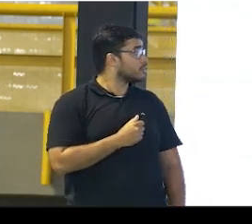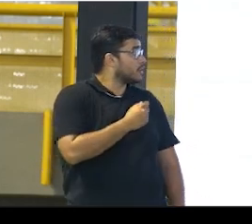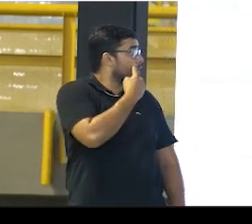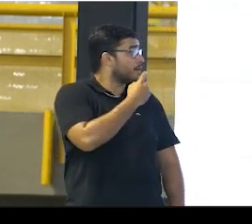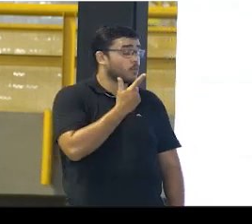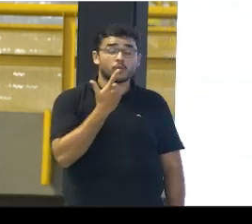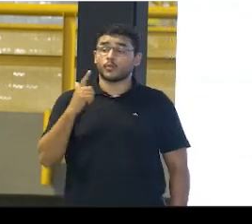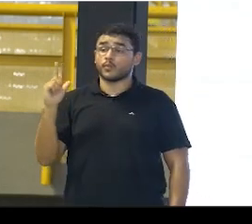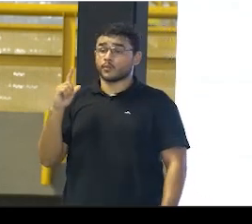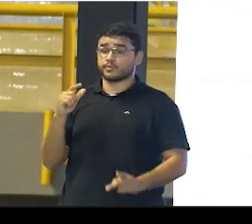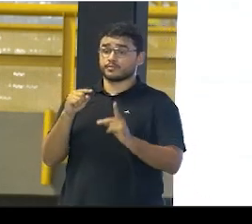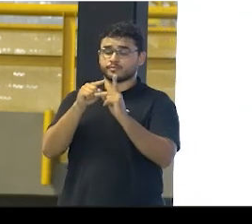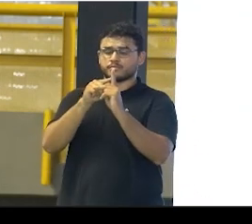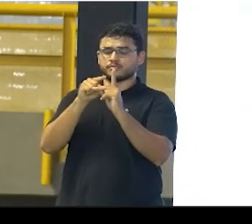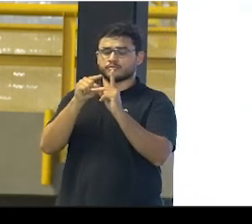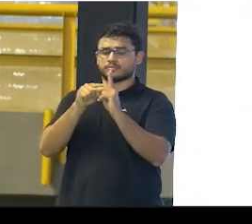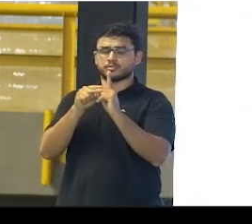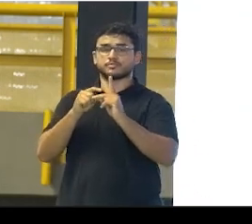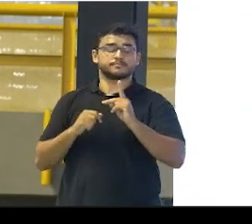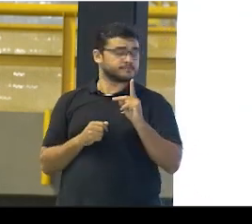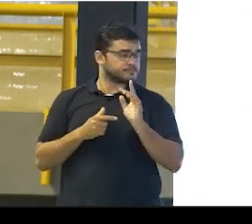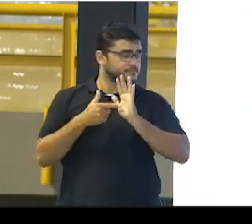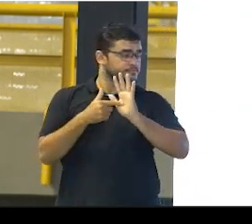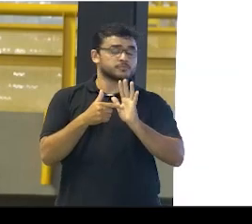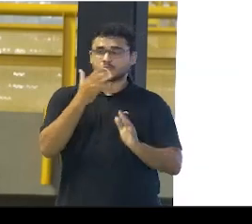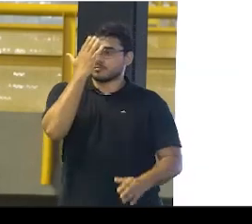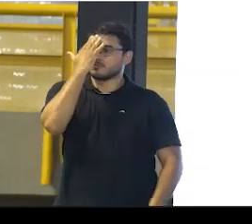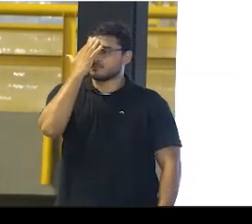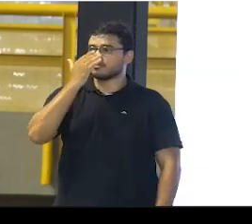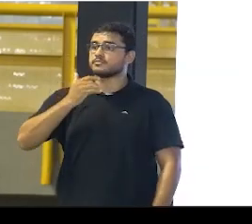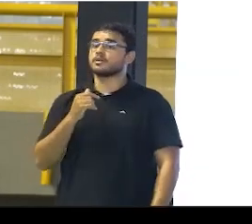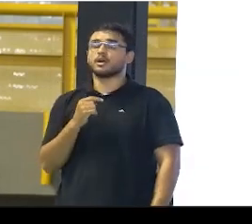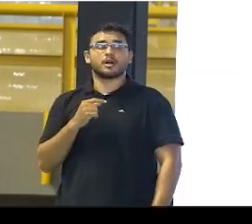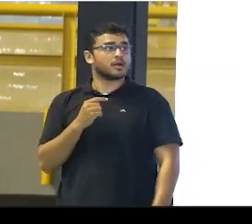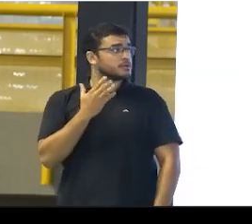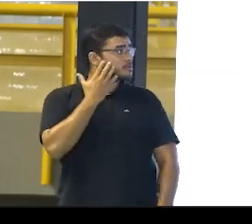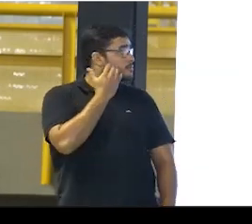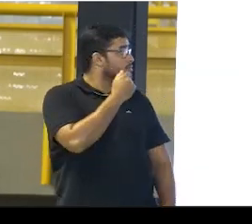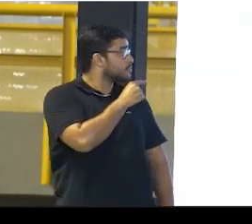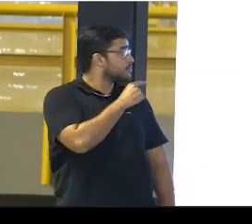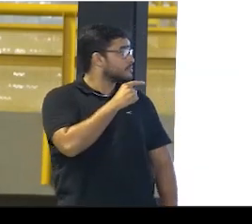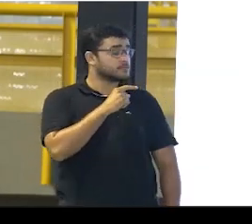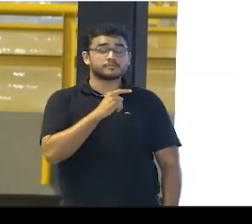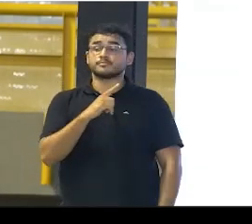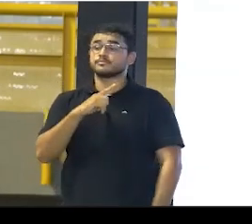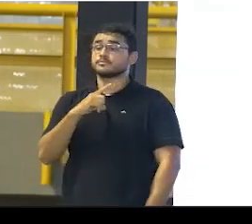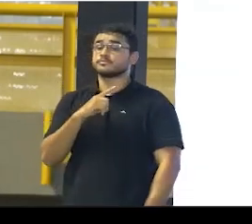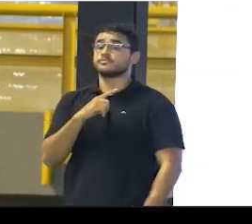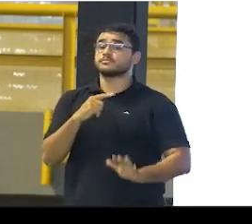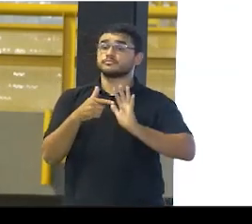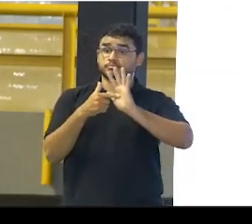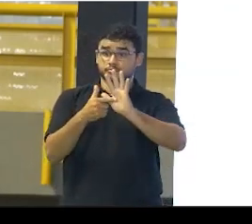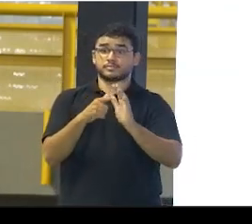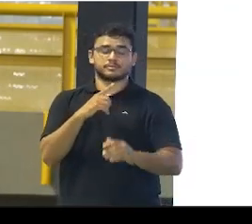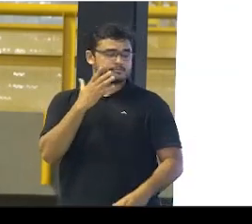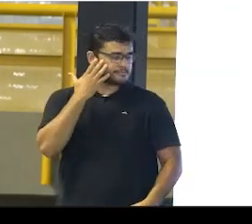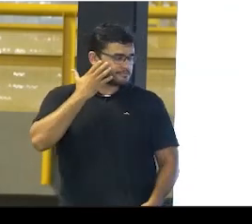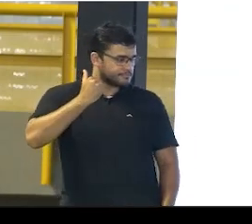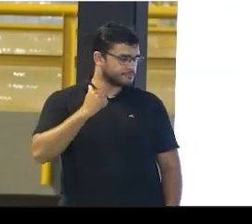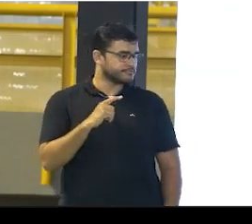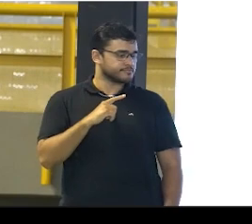12, vezes a altura do trapézio, 4, dividido por 2. É base maior mais